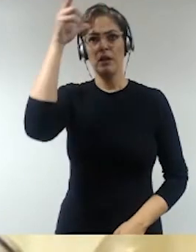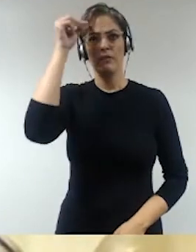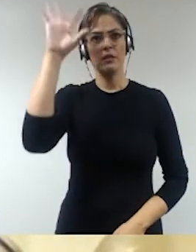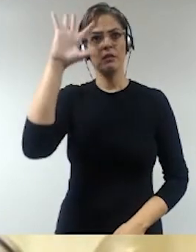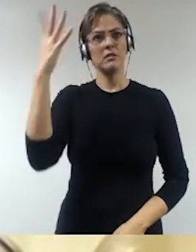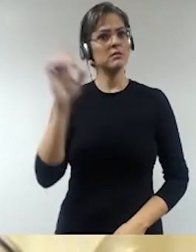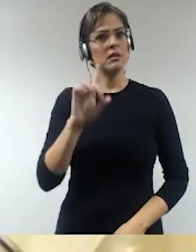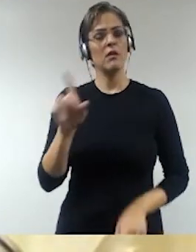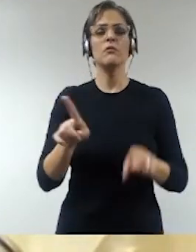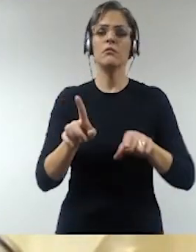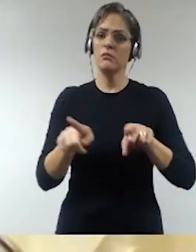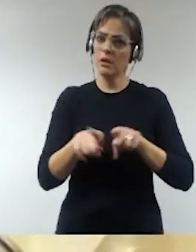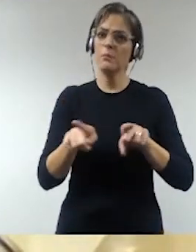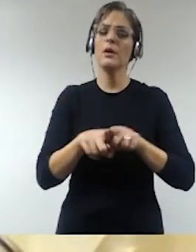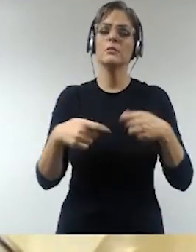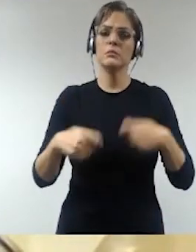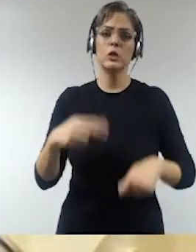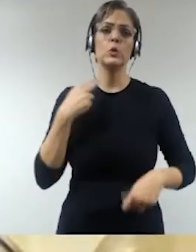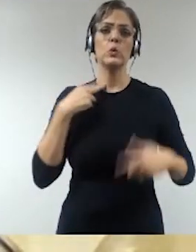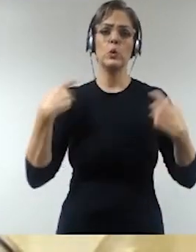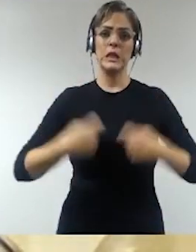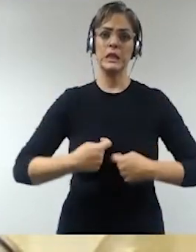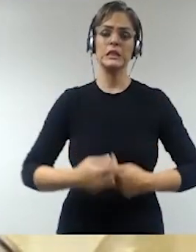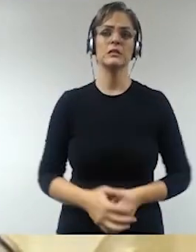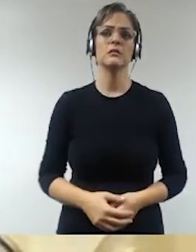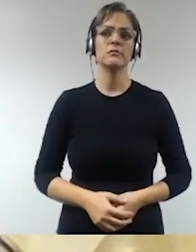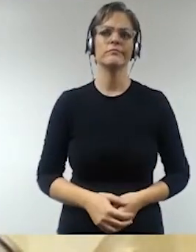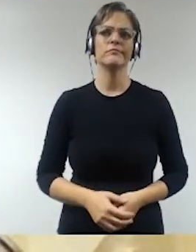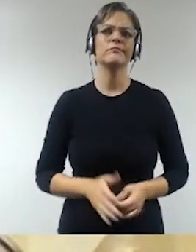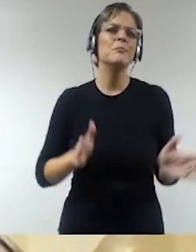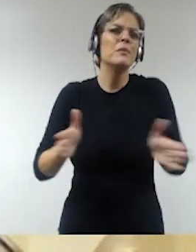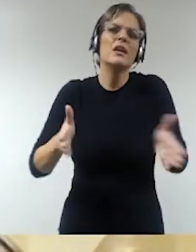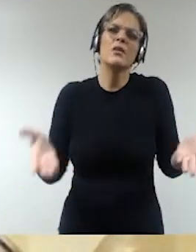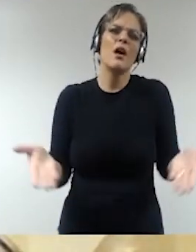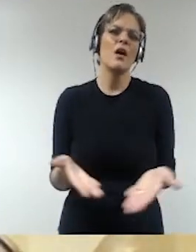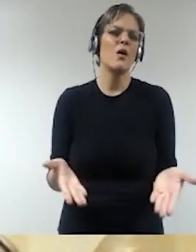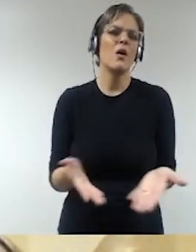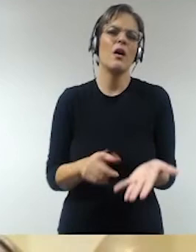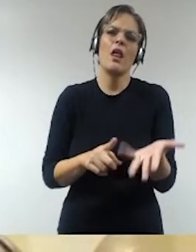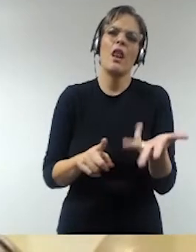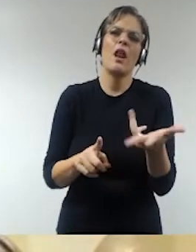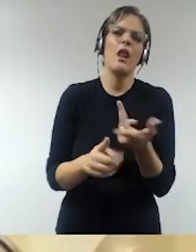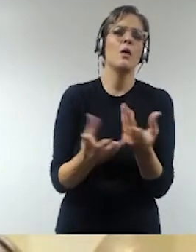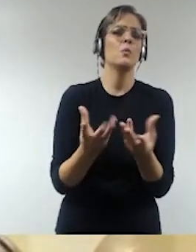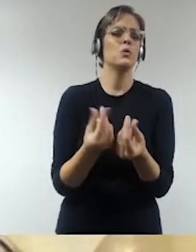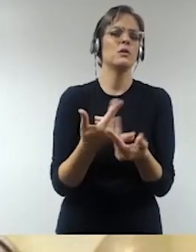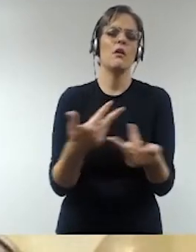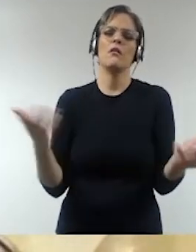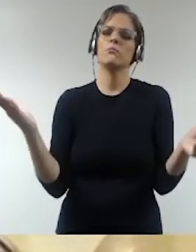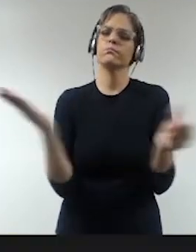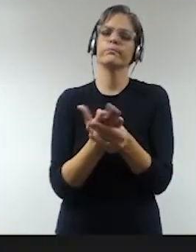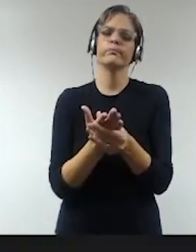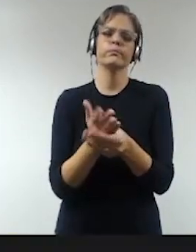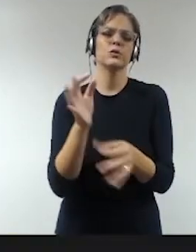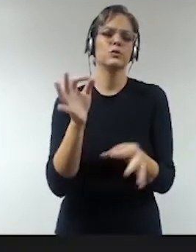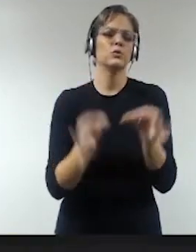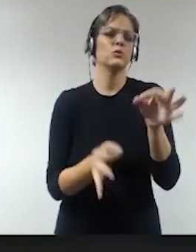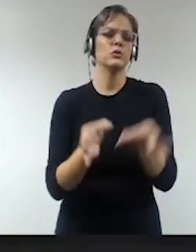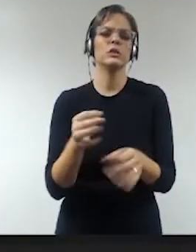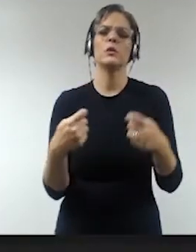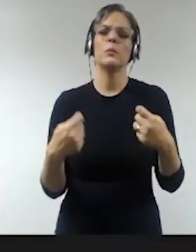gente verificar durante esse período que nós estamos vivendo, muitas dessas questões foram judicializadas, foram